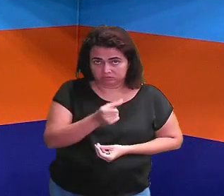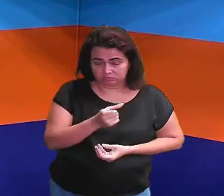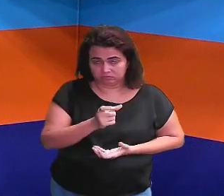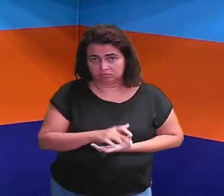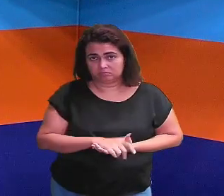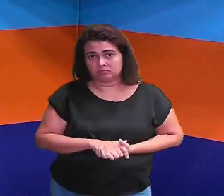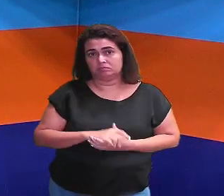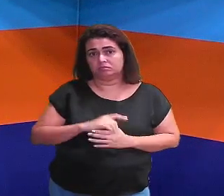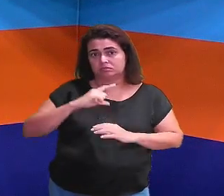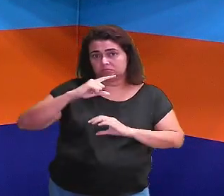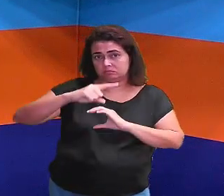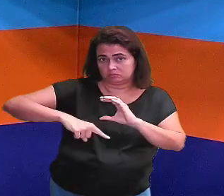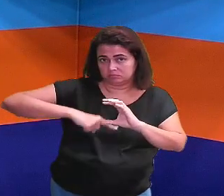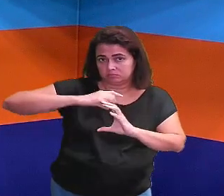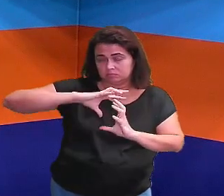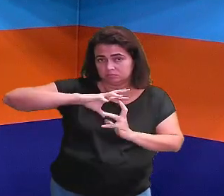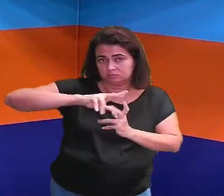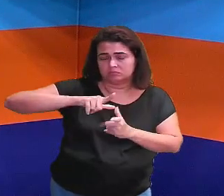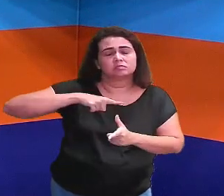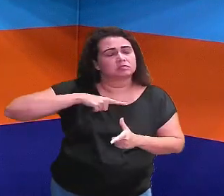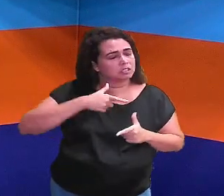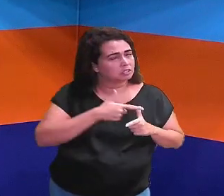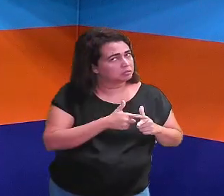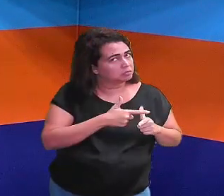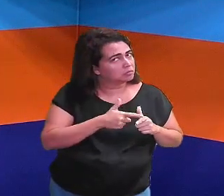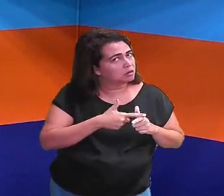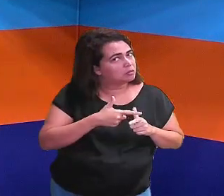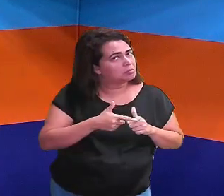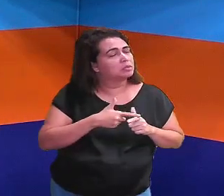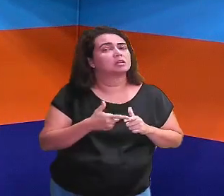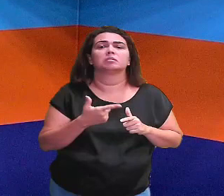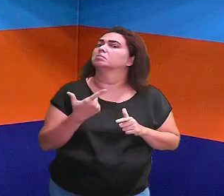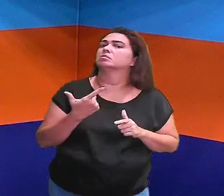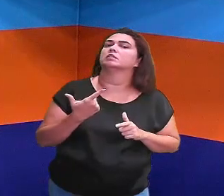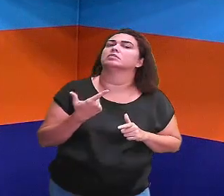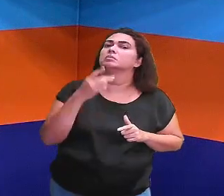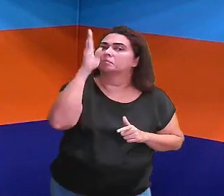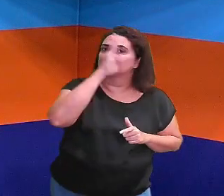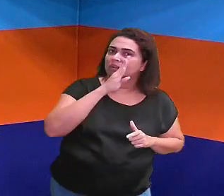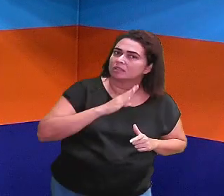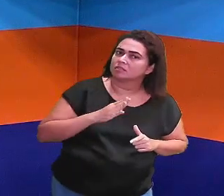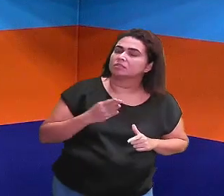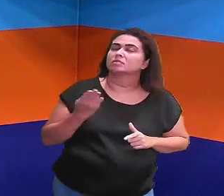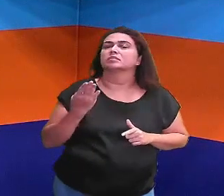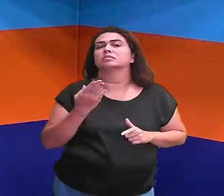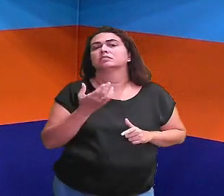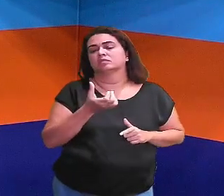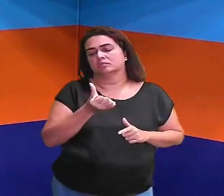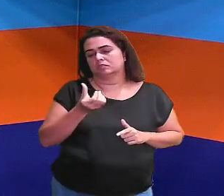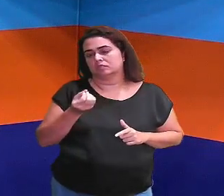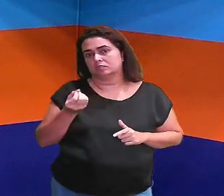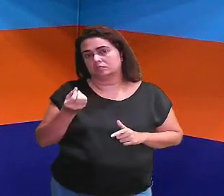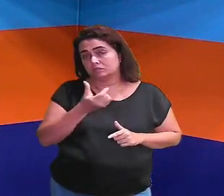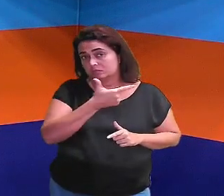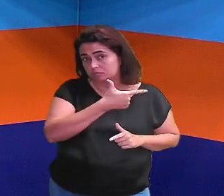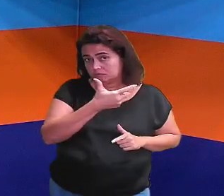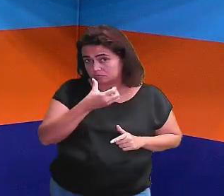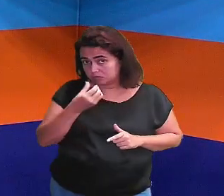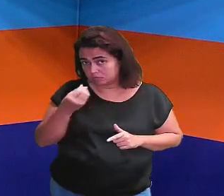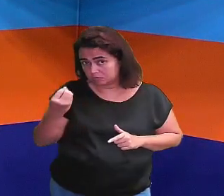Claro, houveram alguns problemas, né, como no Brasil teve a crise de 2006 em diante, com impeachment, geração de desemprego. Então, esses países, alguns deram